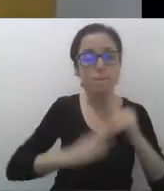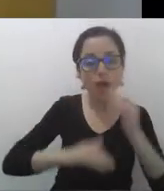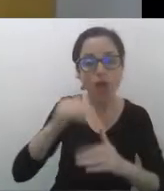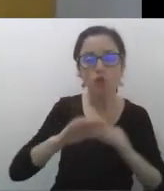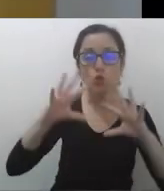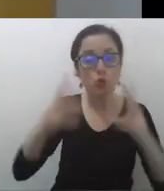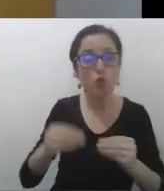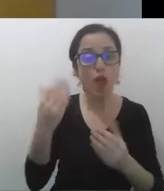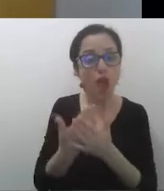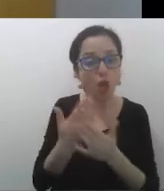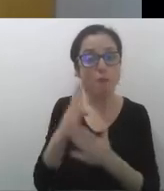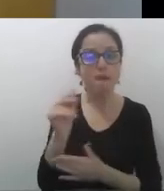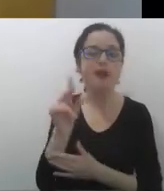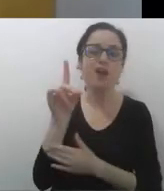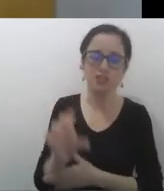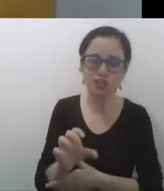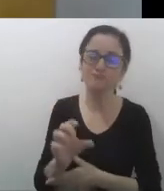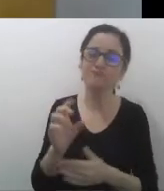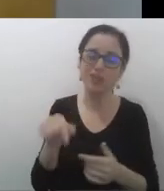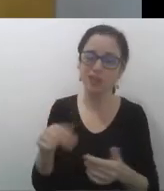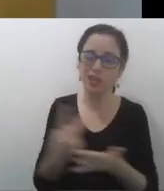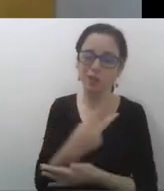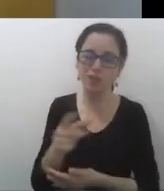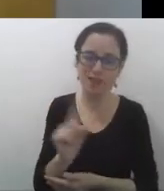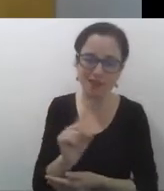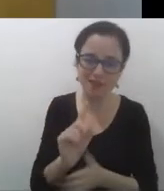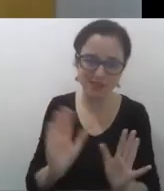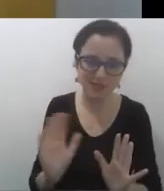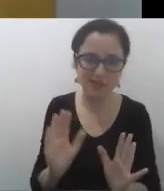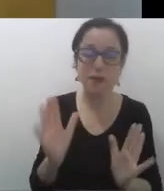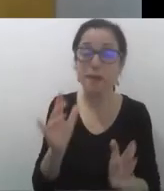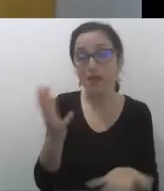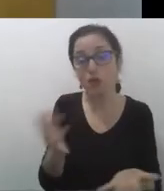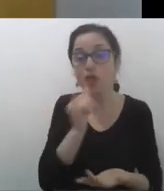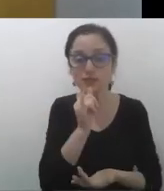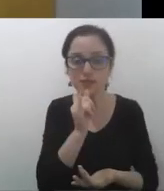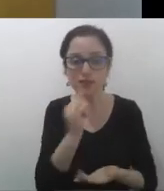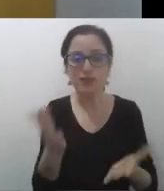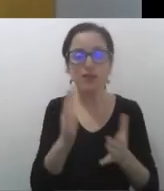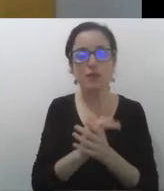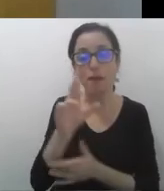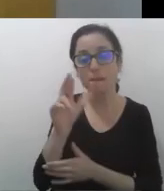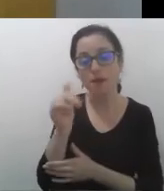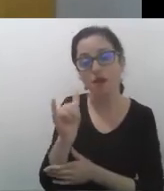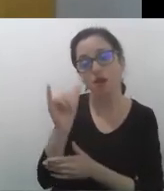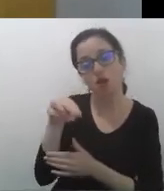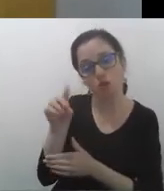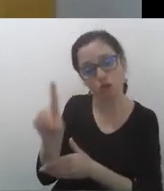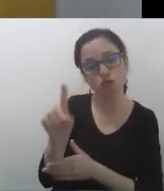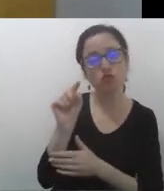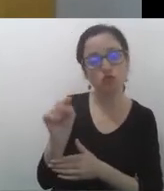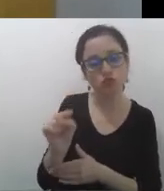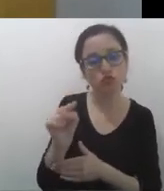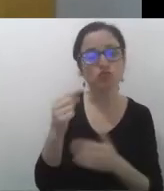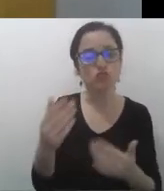Na prática, e sobretudo nas aulas do Bard, isso não acontecia. Então, por exemplo, o Raymond Lowy,